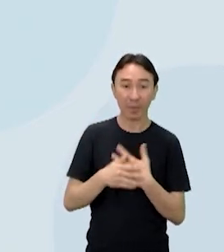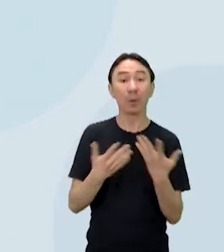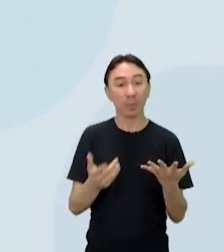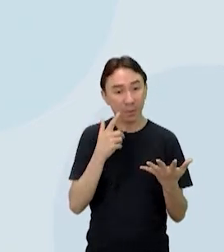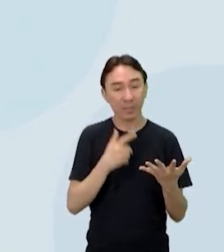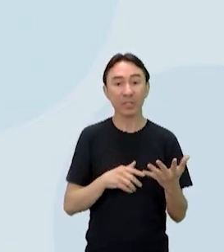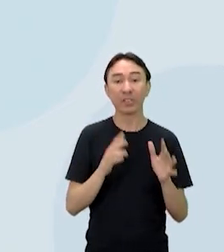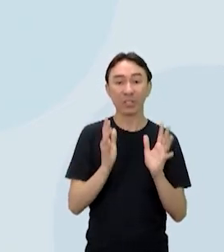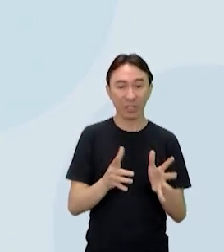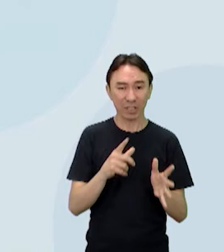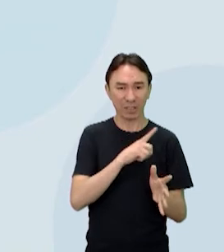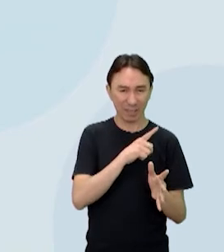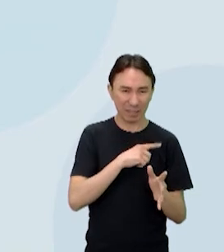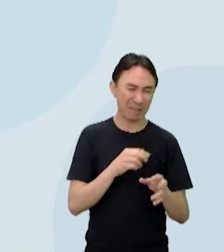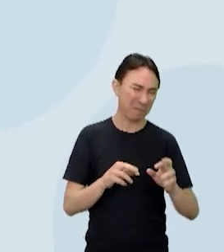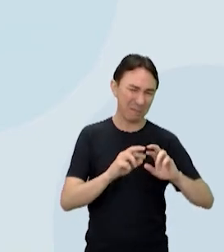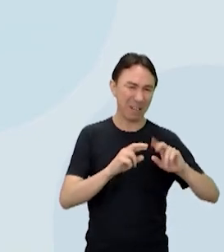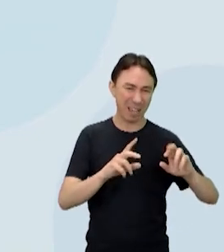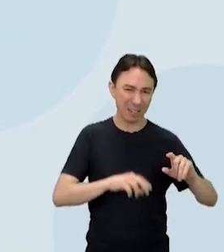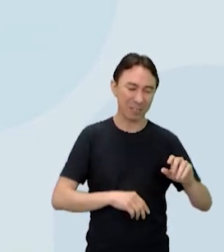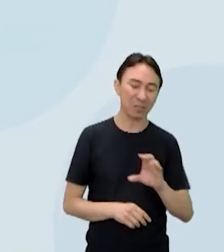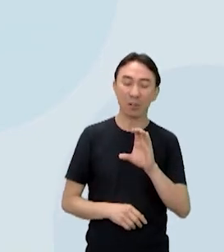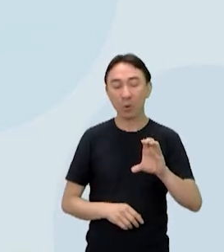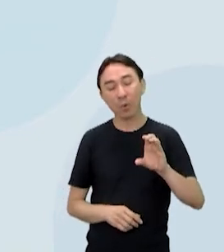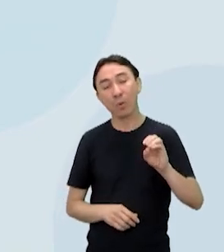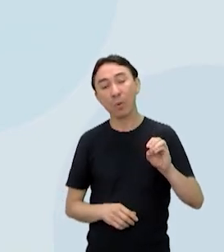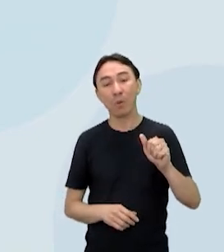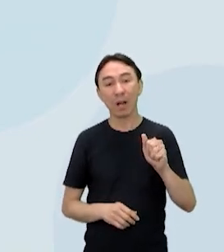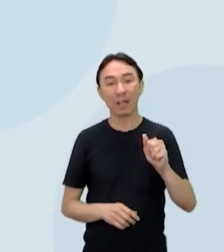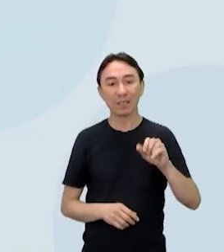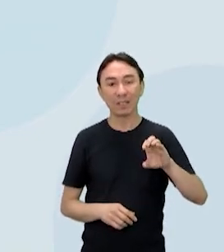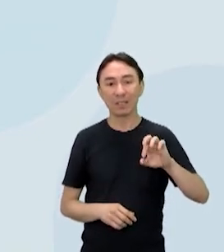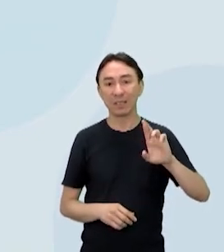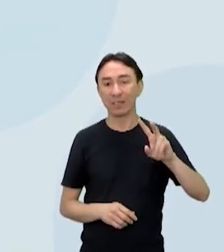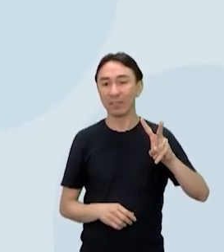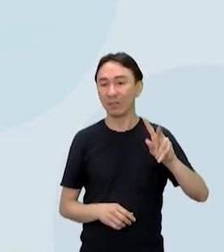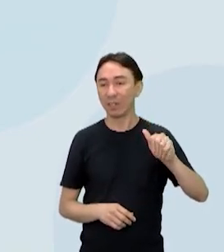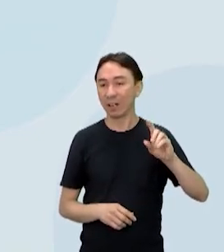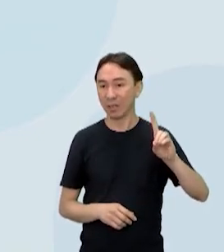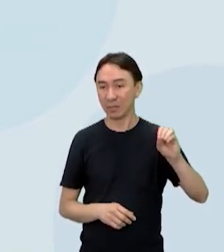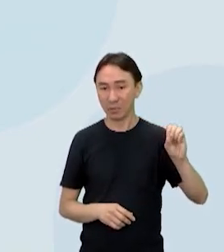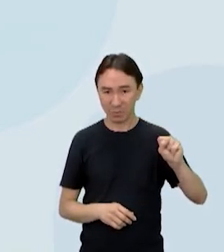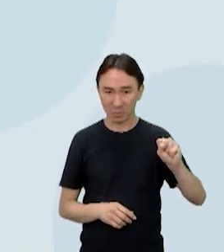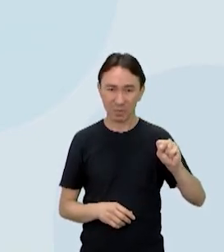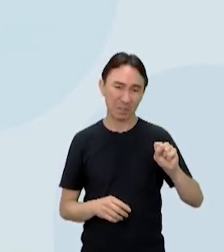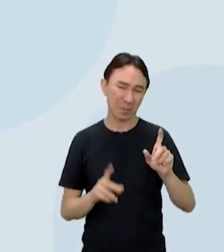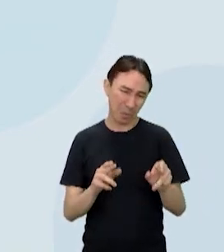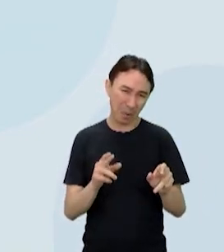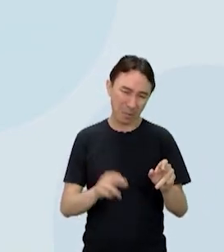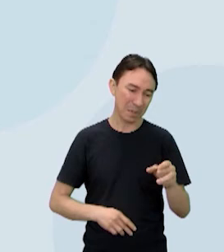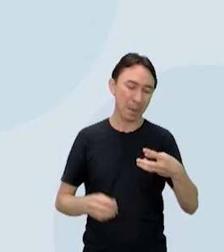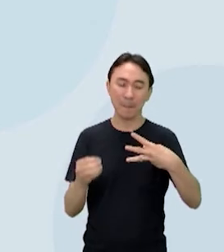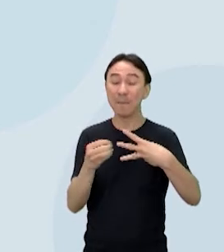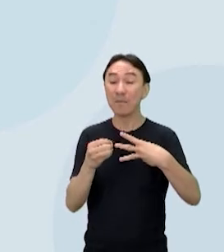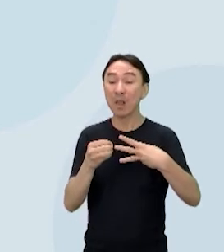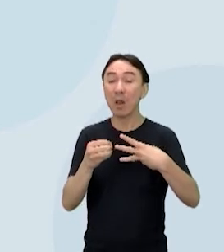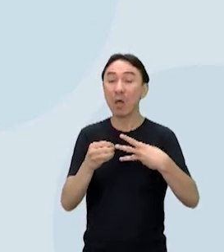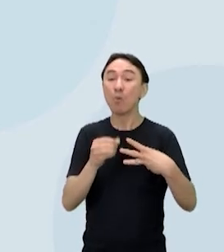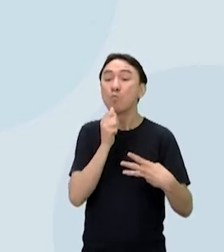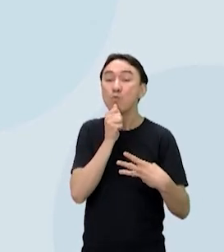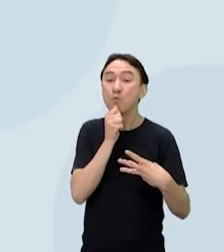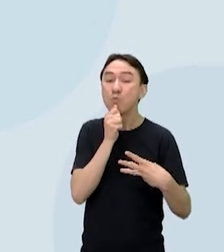de coacervados, que seriam então pré-células. Seriam células primitivas nesse caso.